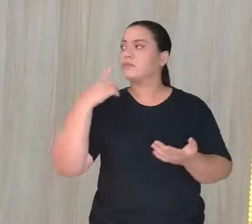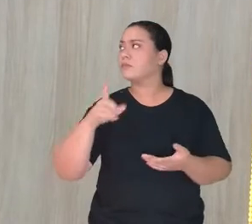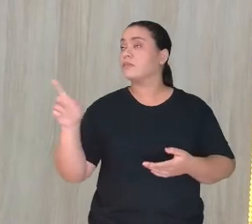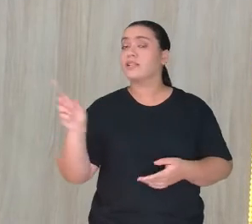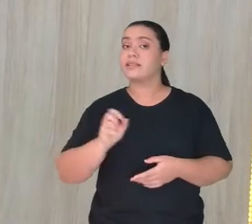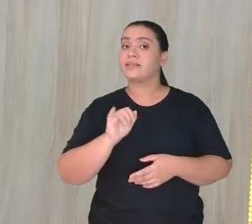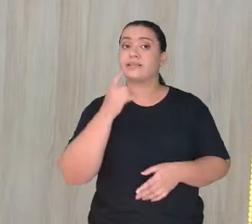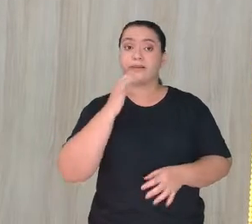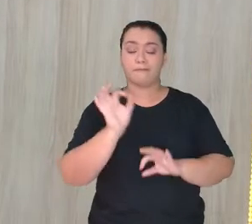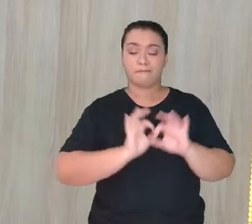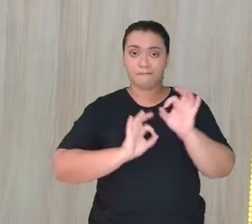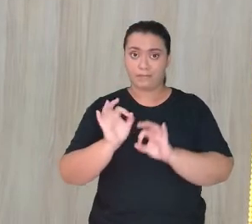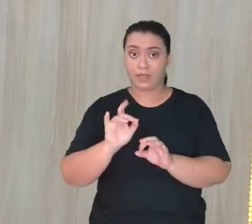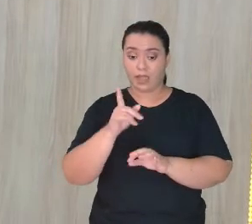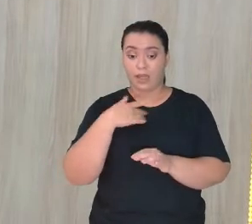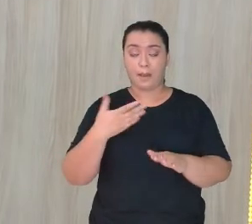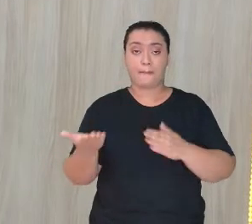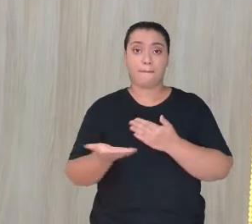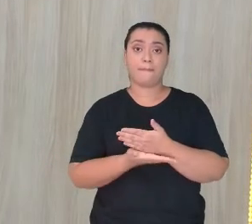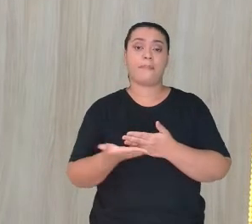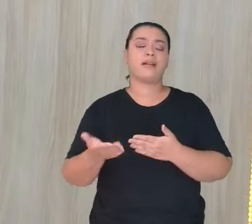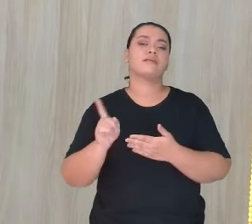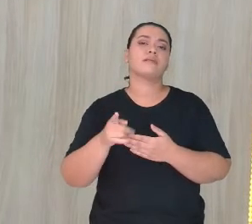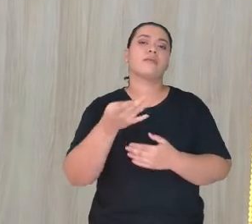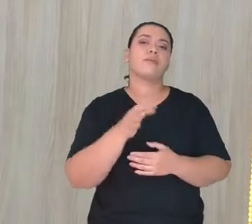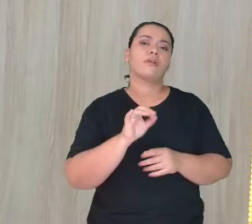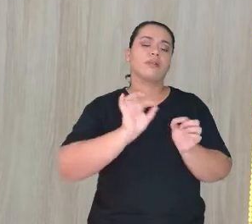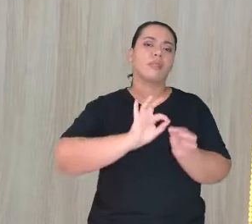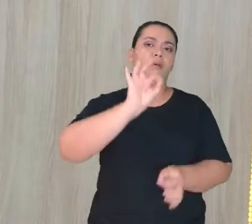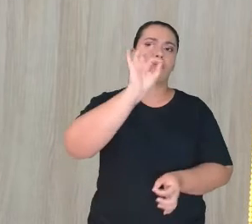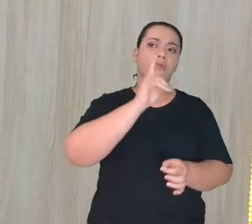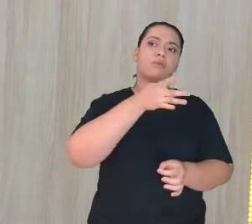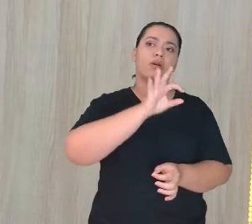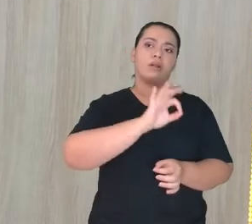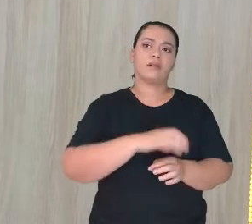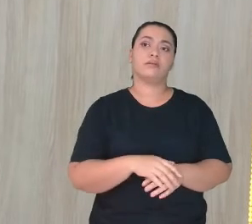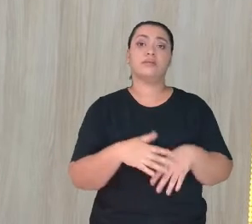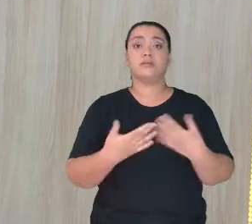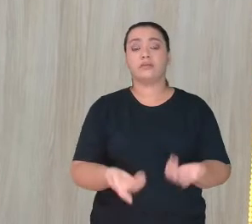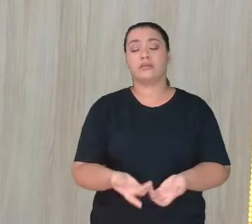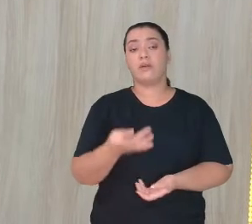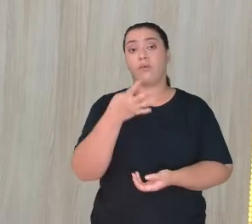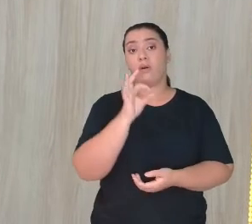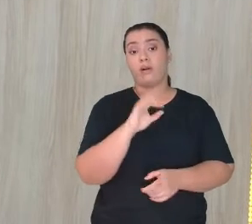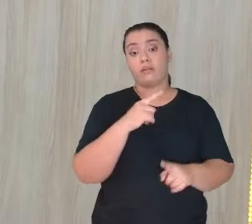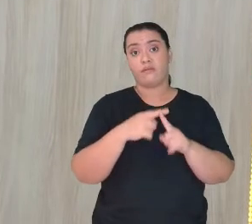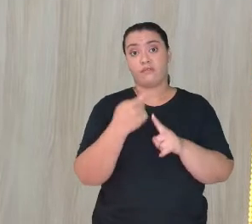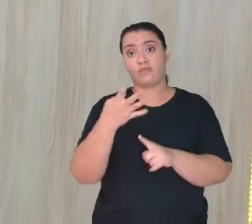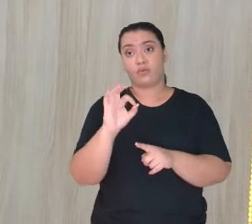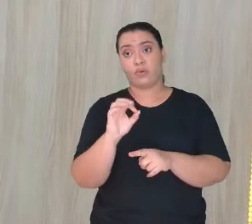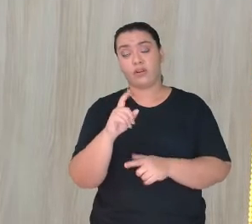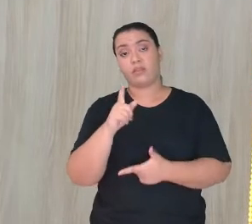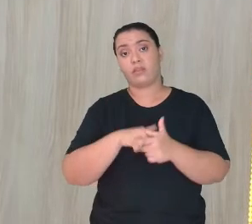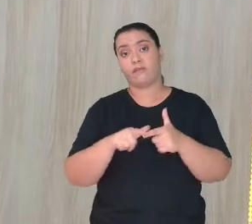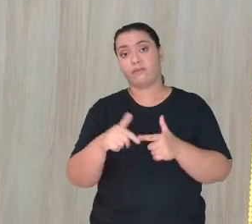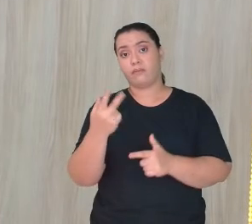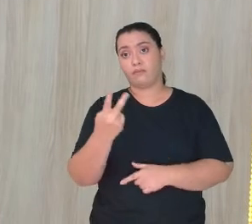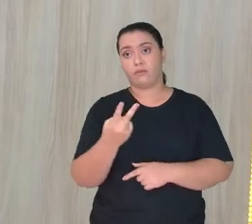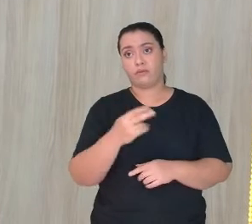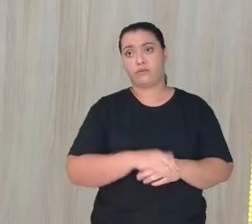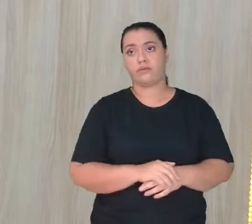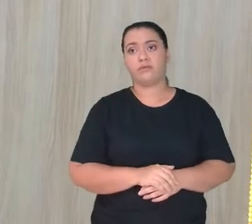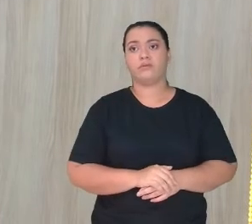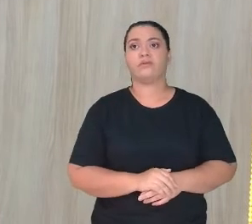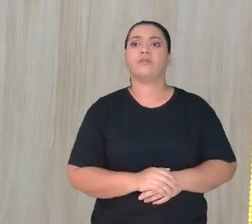aqui, ó, a base é 40, a altura é 40. Então, 40 vezes 40, base vezes altura, sobre 2.